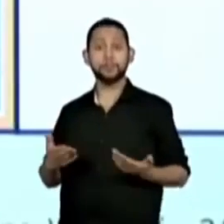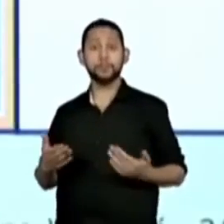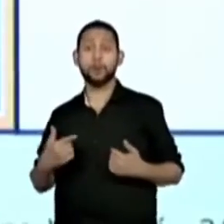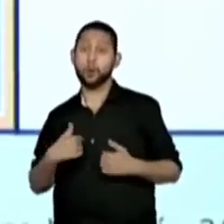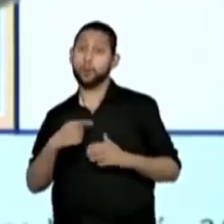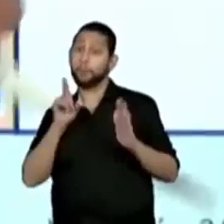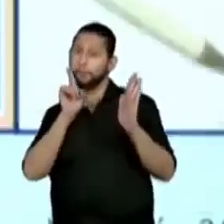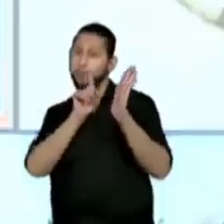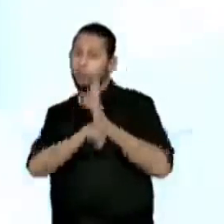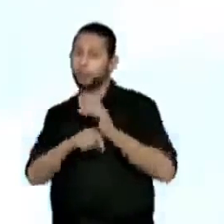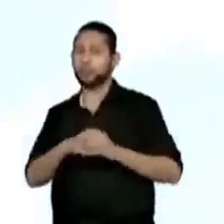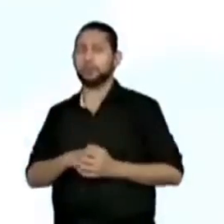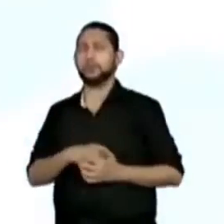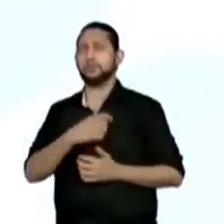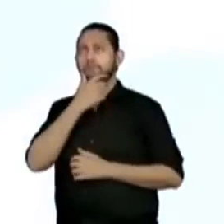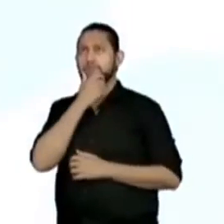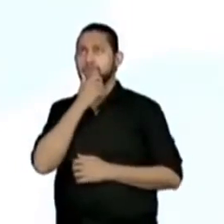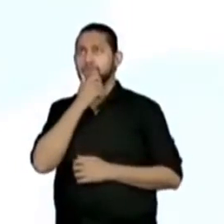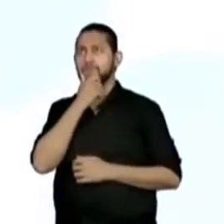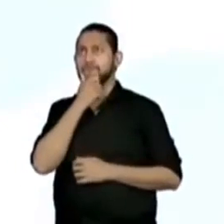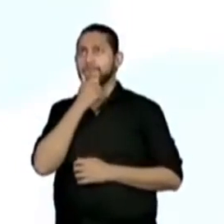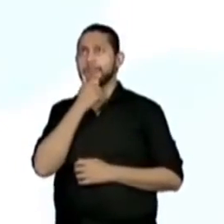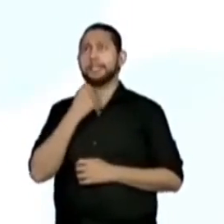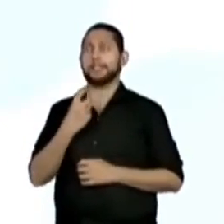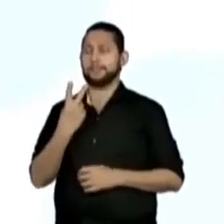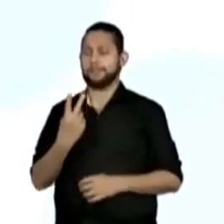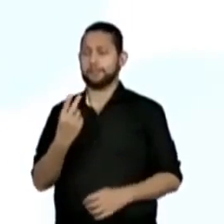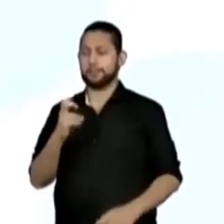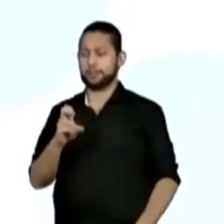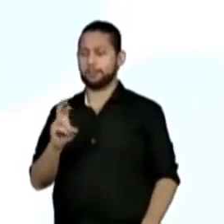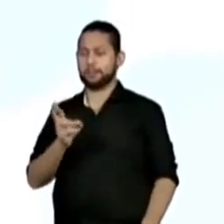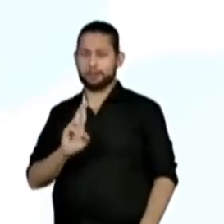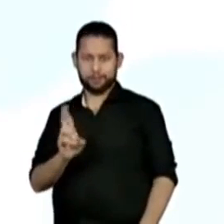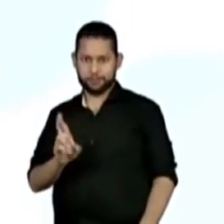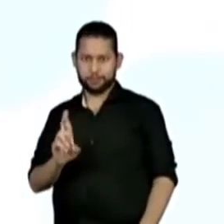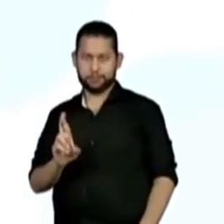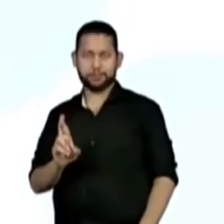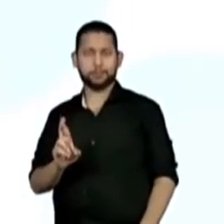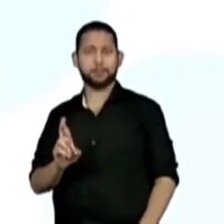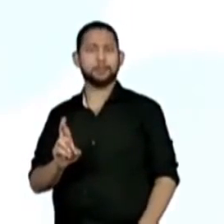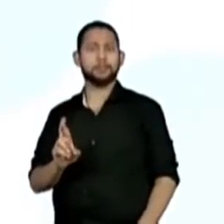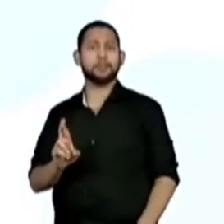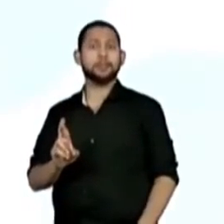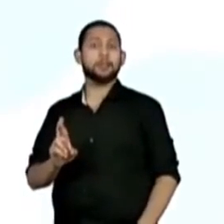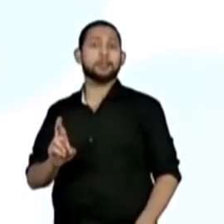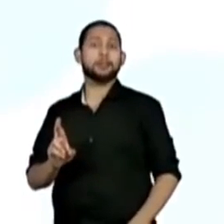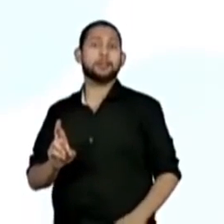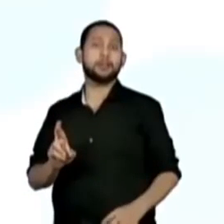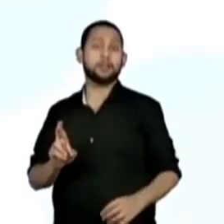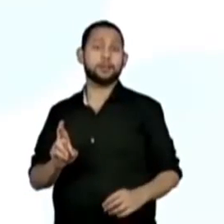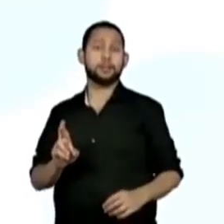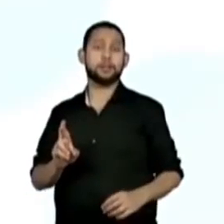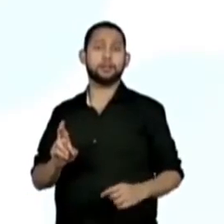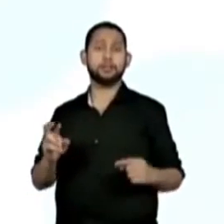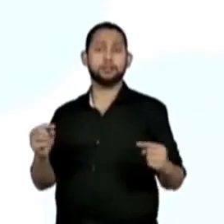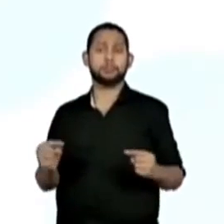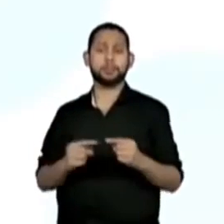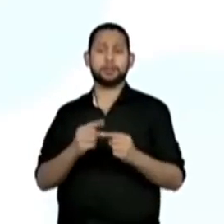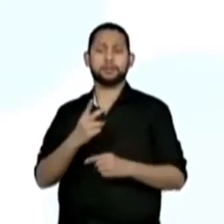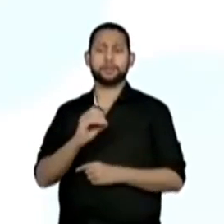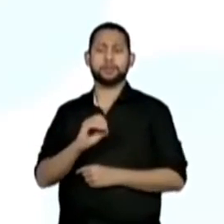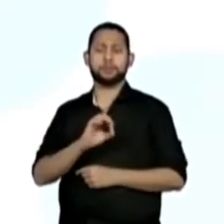eu posso pensar nos R 25 em relação aos 20% nos